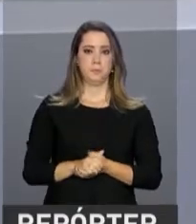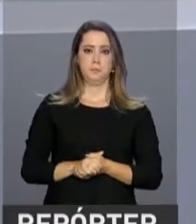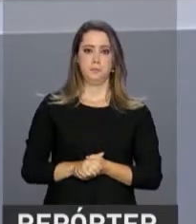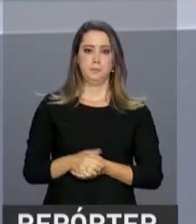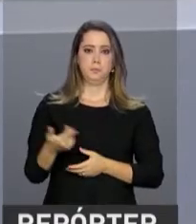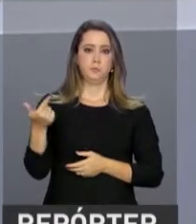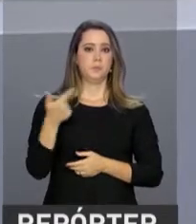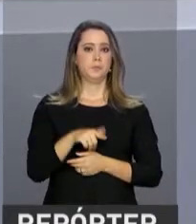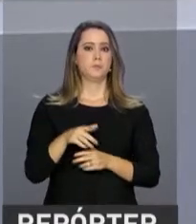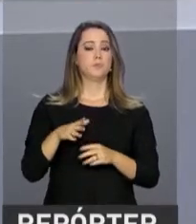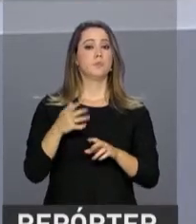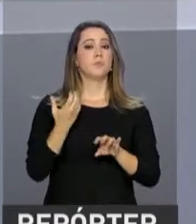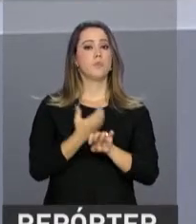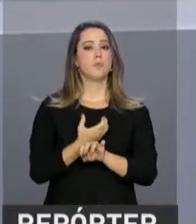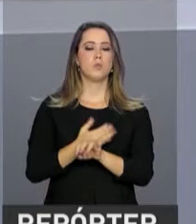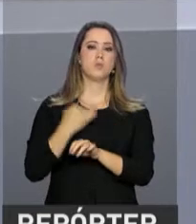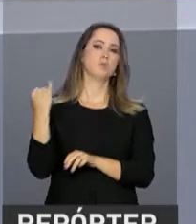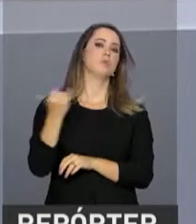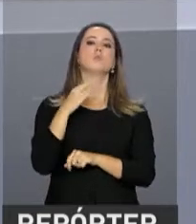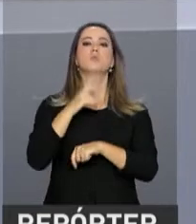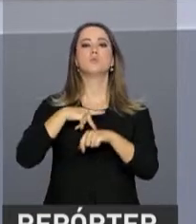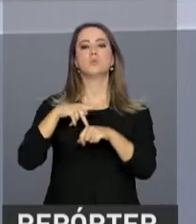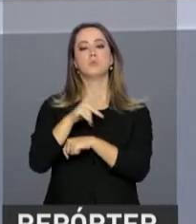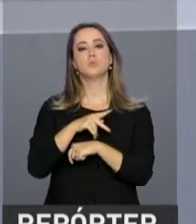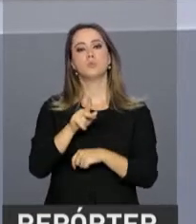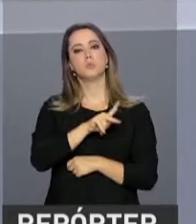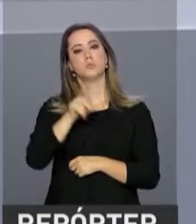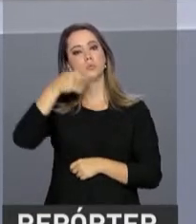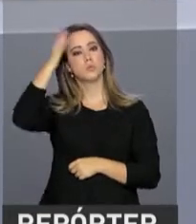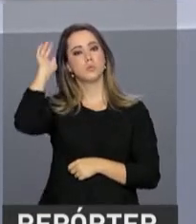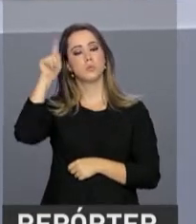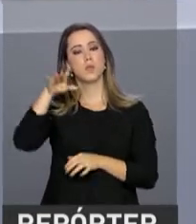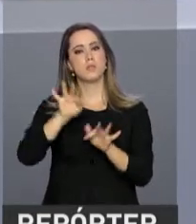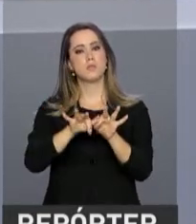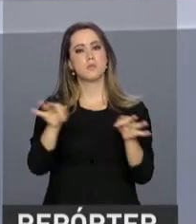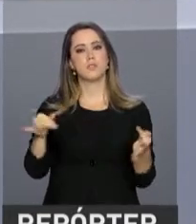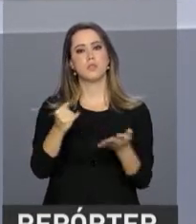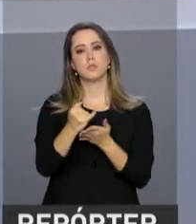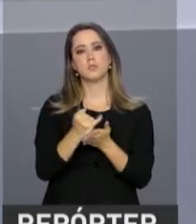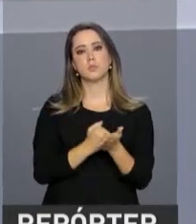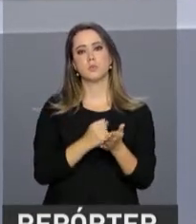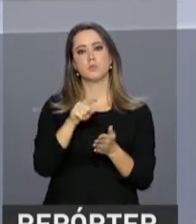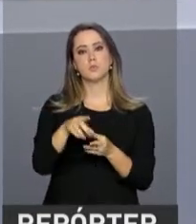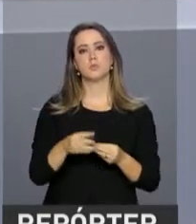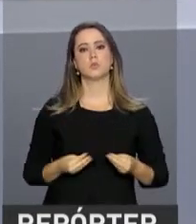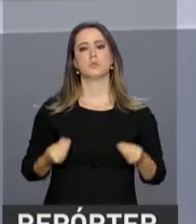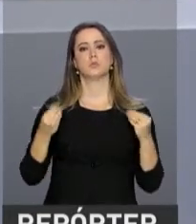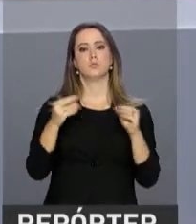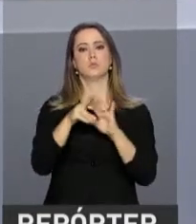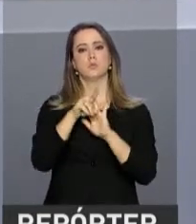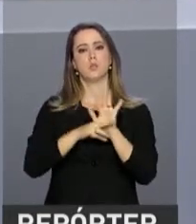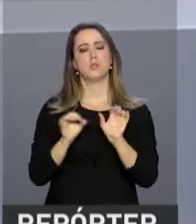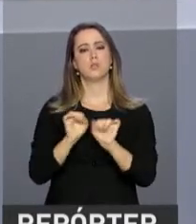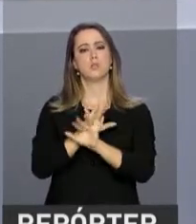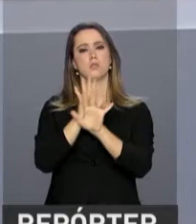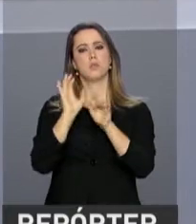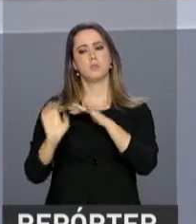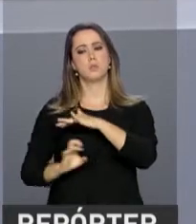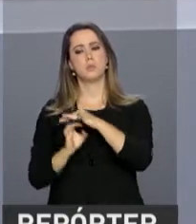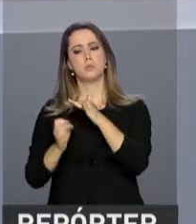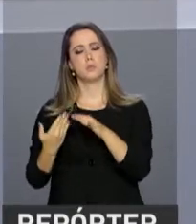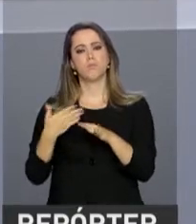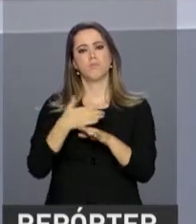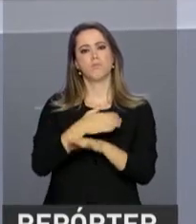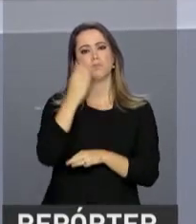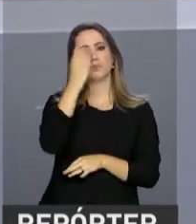matéria importante para o país segundo o presidente michel temer é a simplificação tributária que vai garantir regras mais claras para o